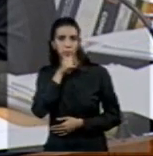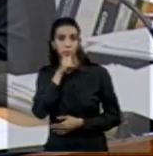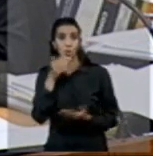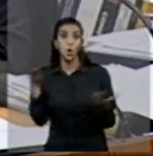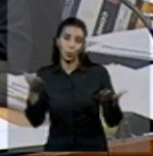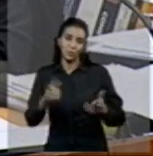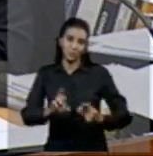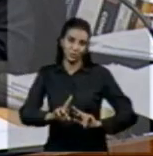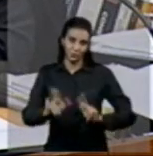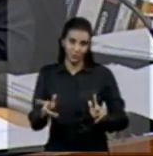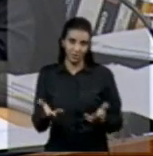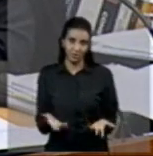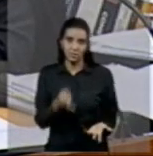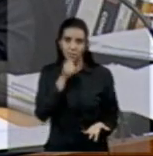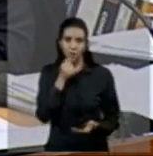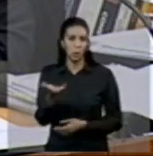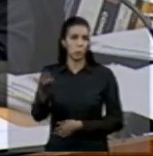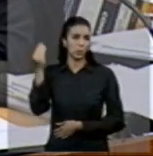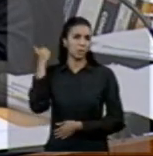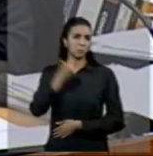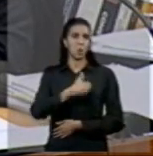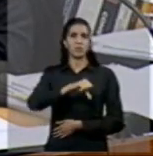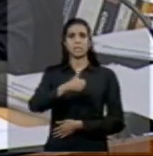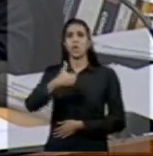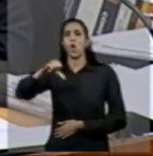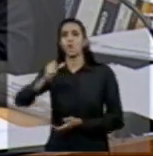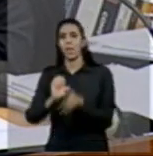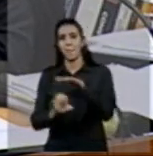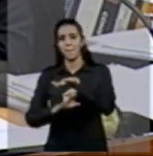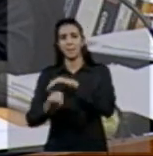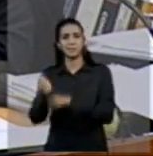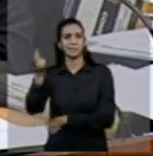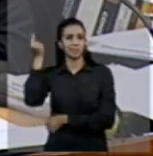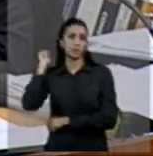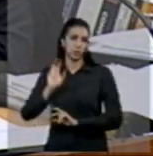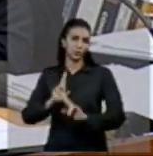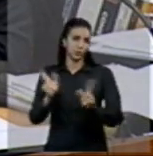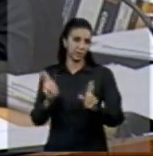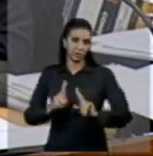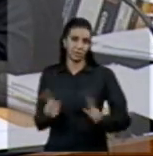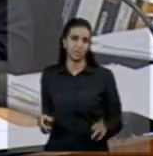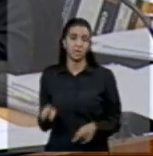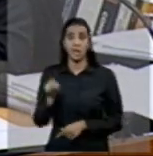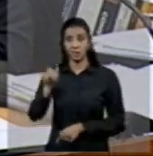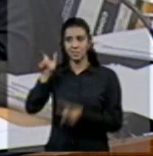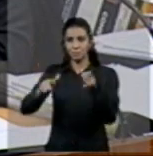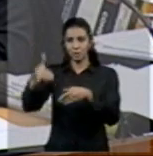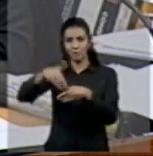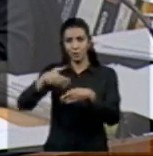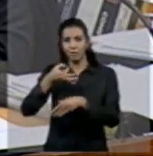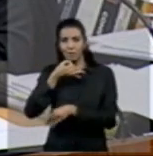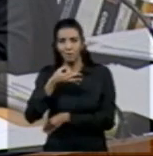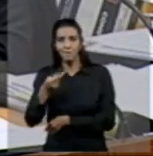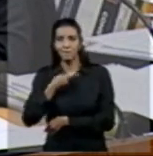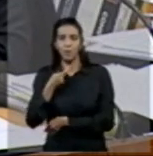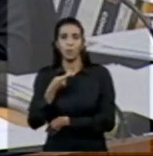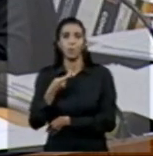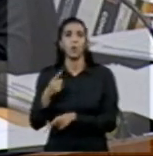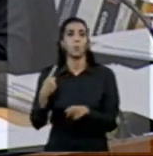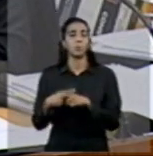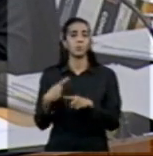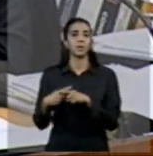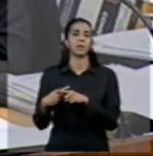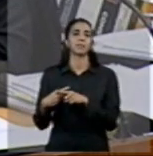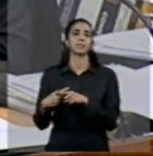atuais, das lá atrás do século XIX, e foi dito aqui em ambos os votos, a transformação do